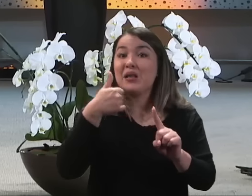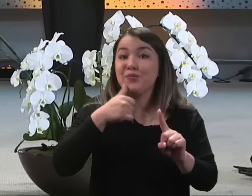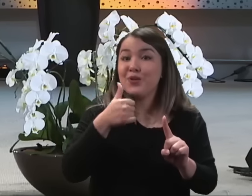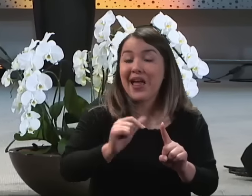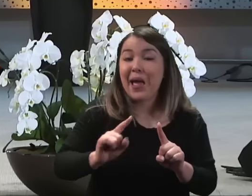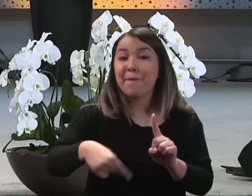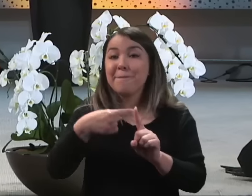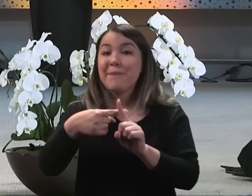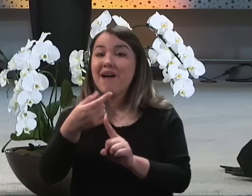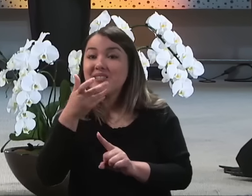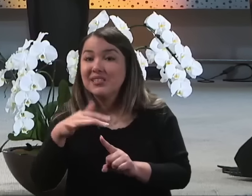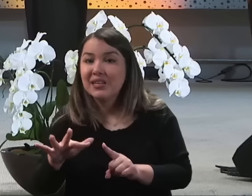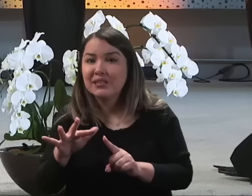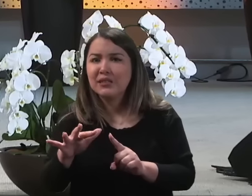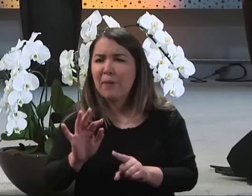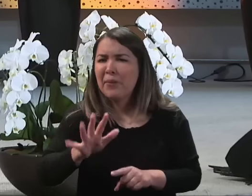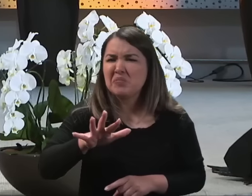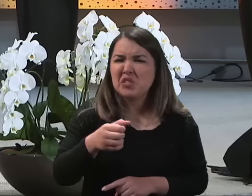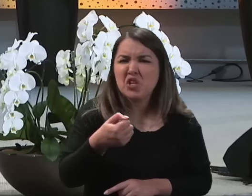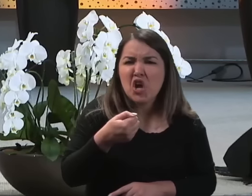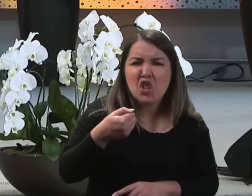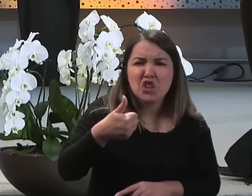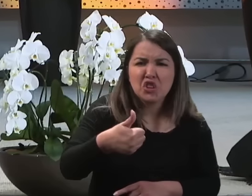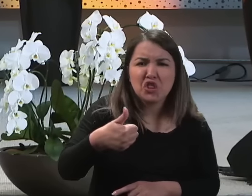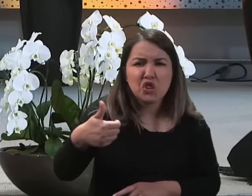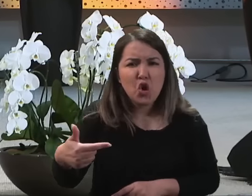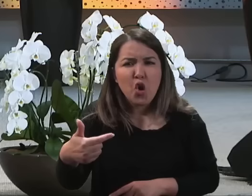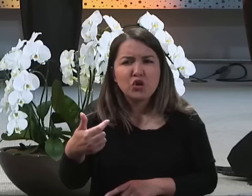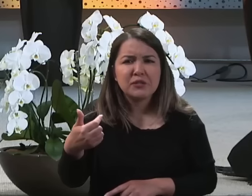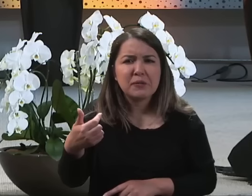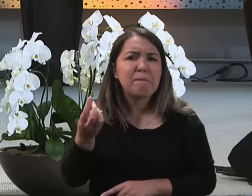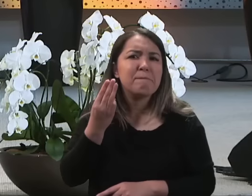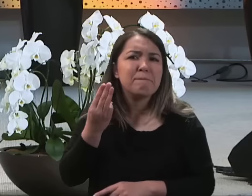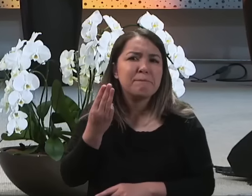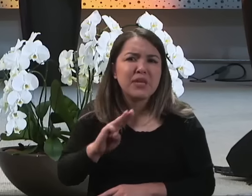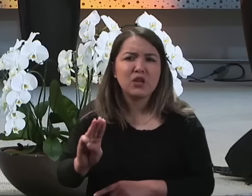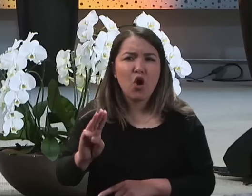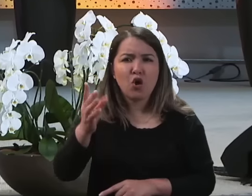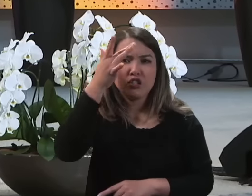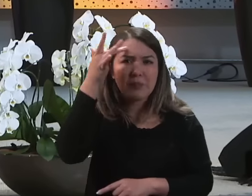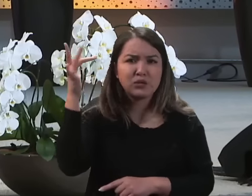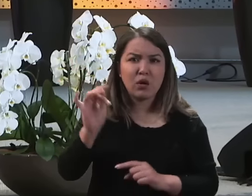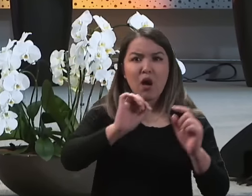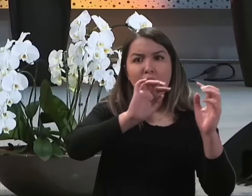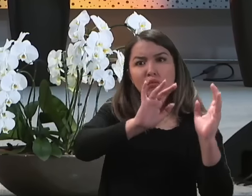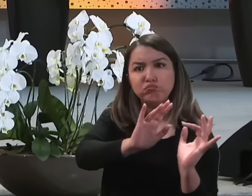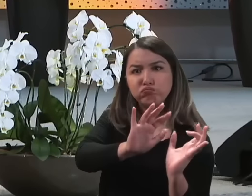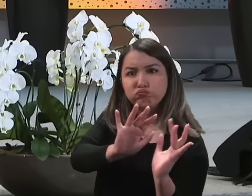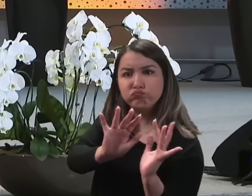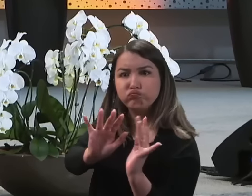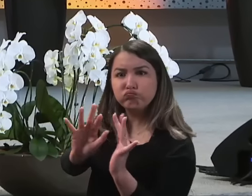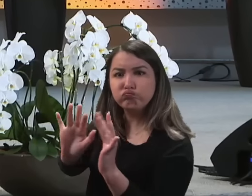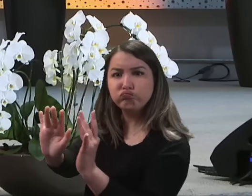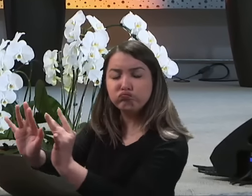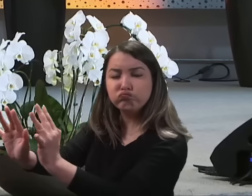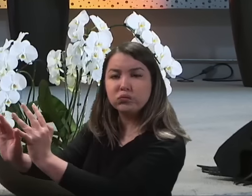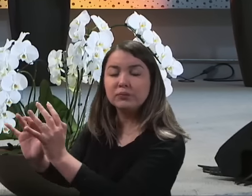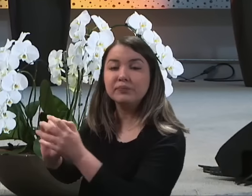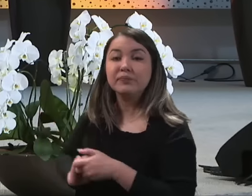milhões de pessoas ou em torno disso versículo 38 preste atenção neste verso